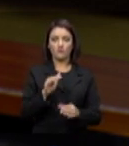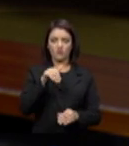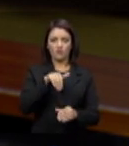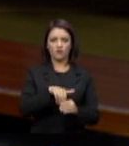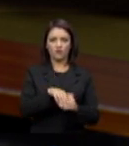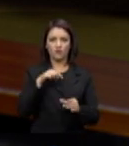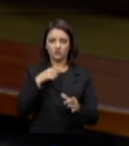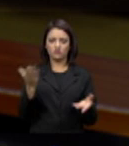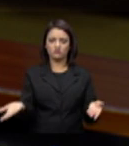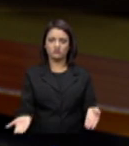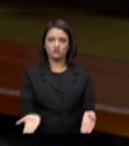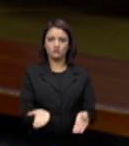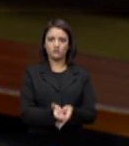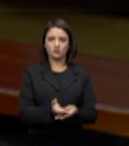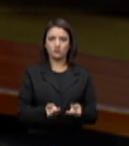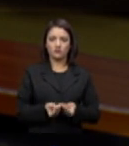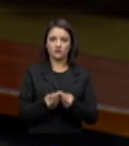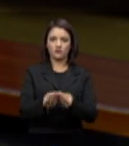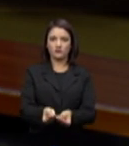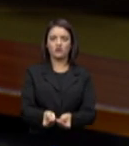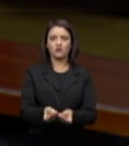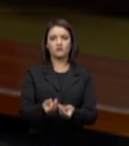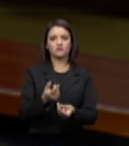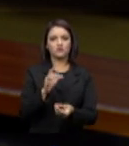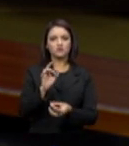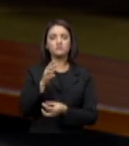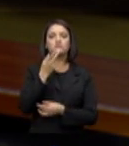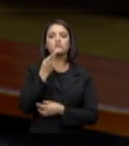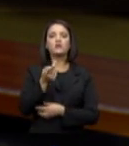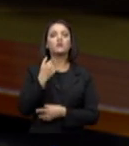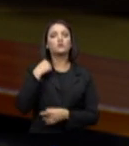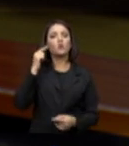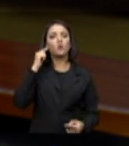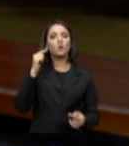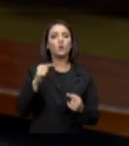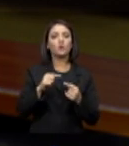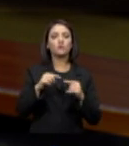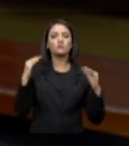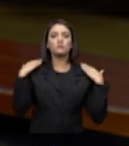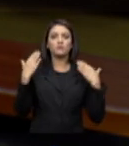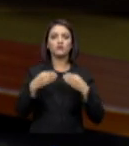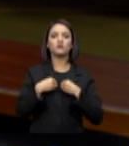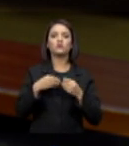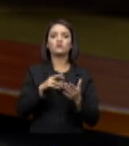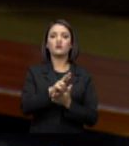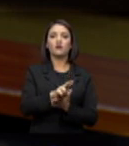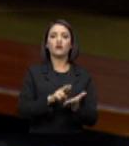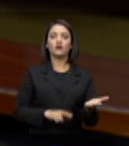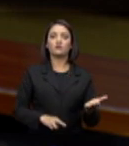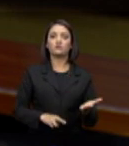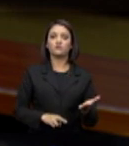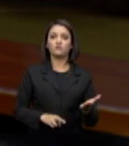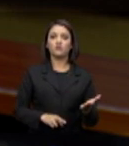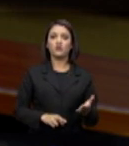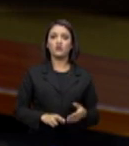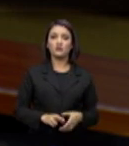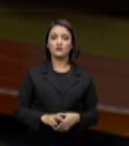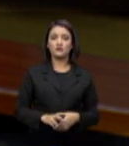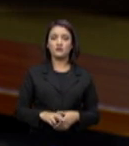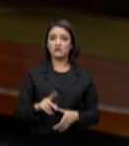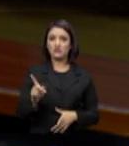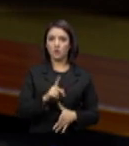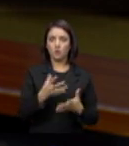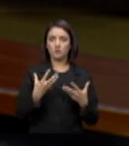apenas explicitar ei que eu estou acompanhando o eminente ministro relator no que tange ao não conhecimento